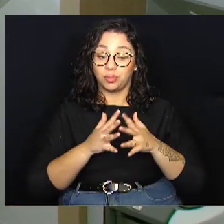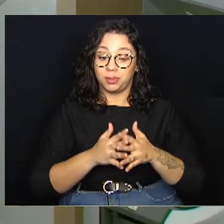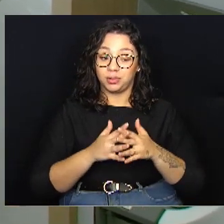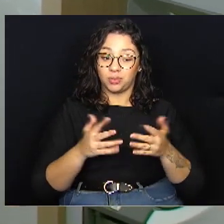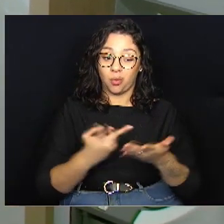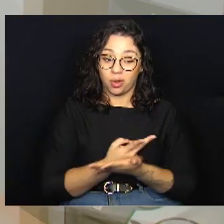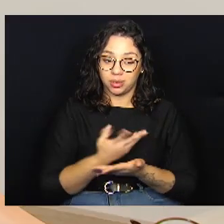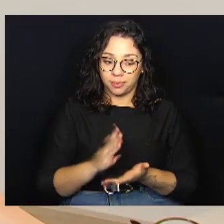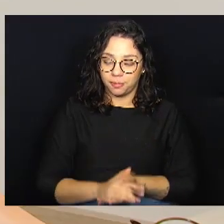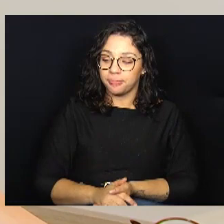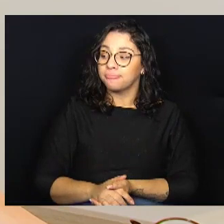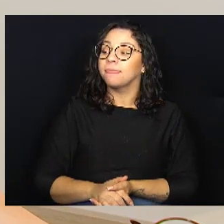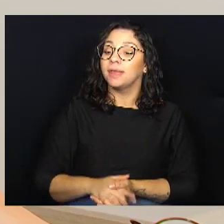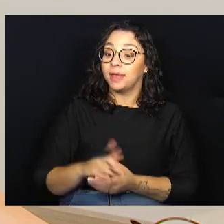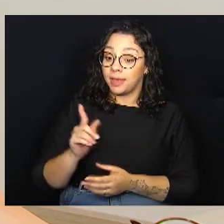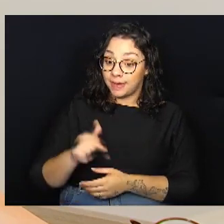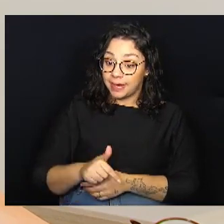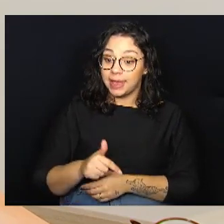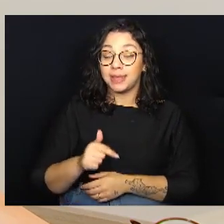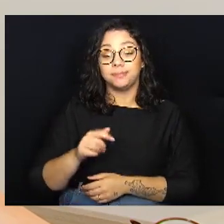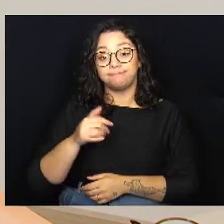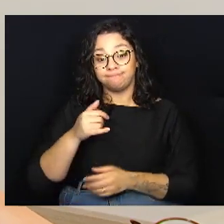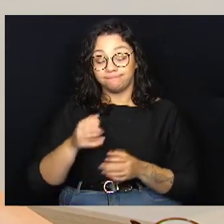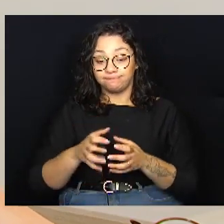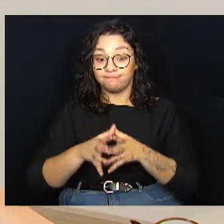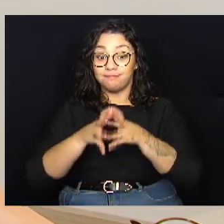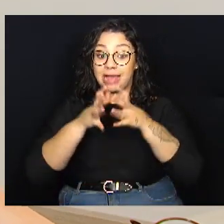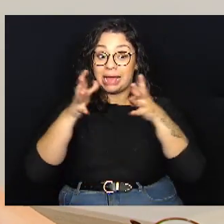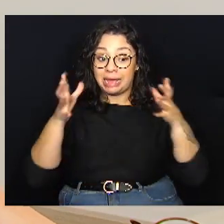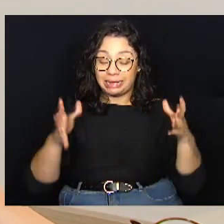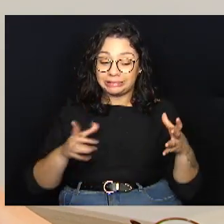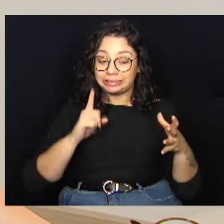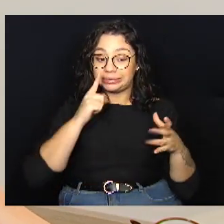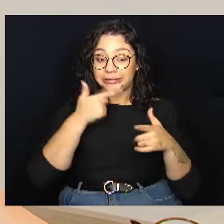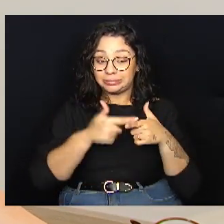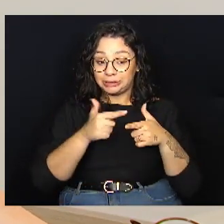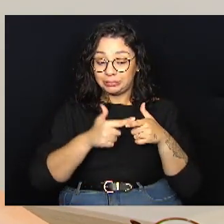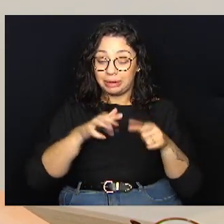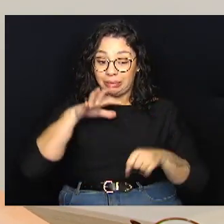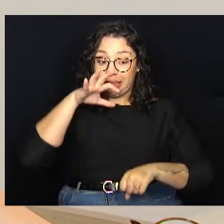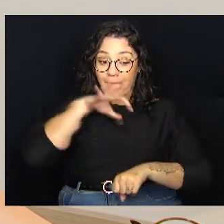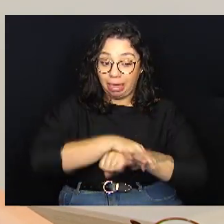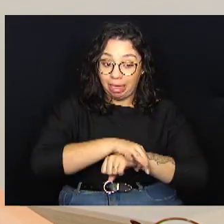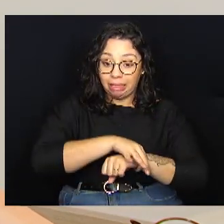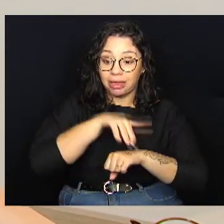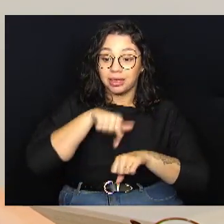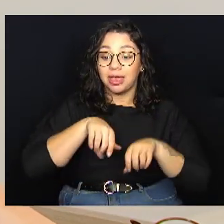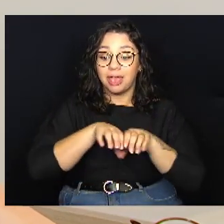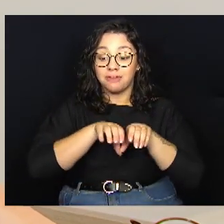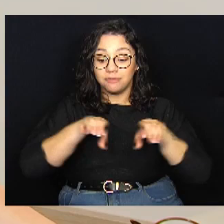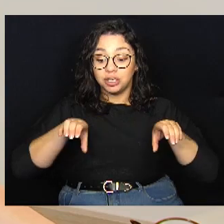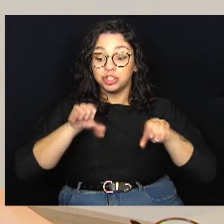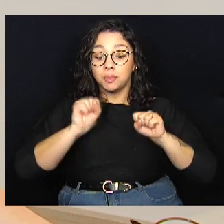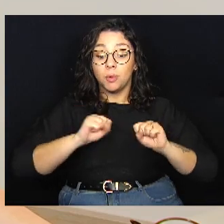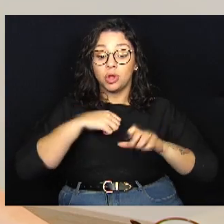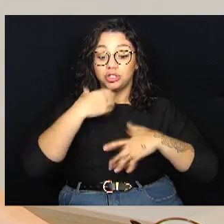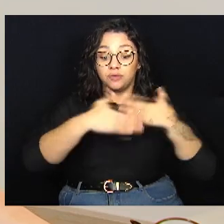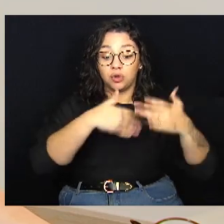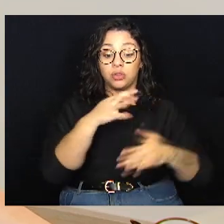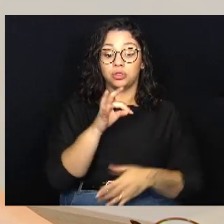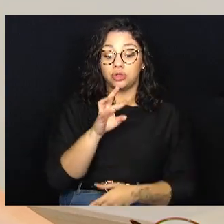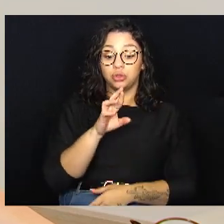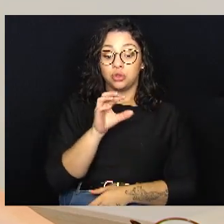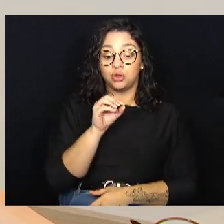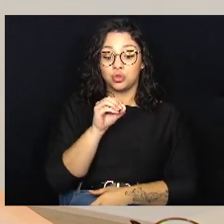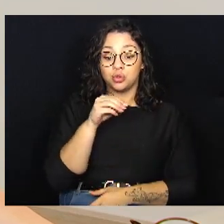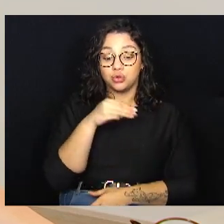complicações para o quadro. Isso vai aumentar o risco de flebite, que é a inflamação da veia, né? E essa flebite pode evoluir para trombose.